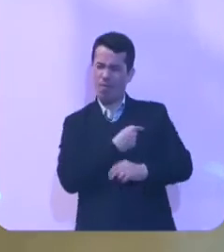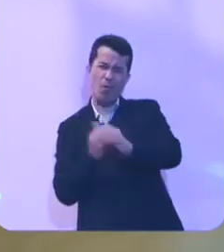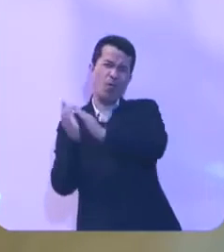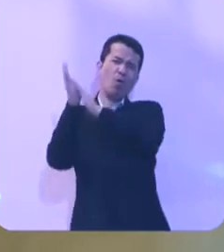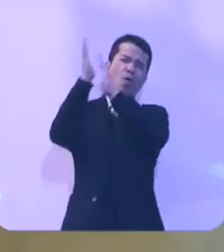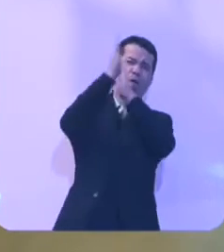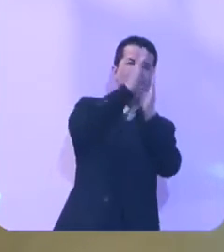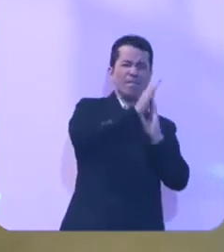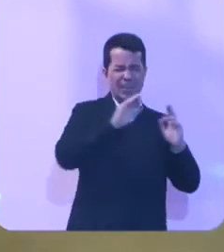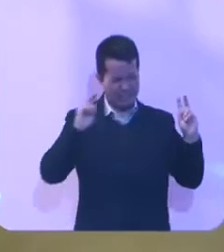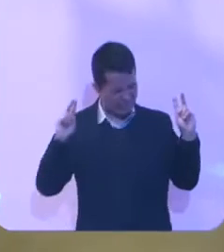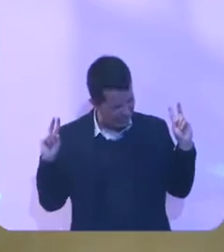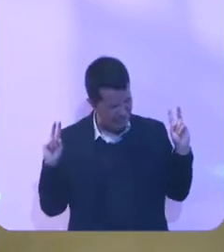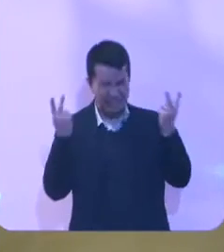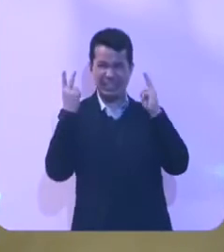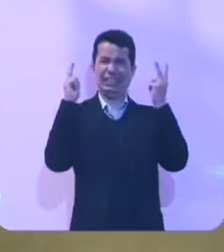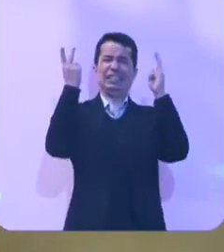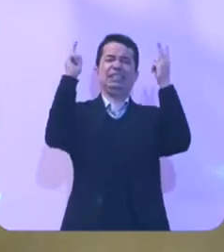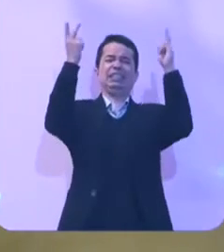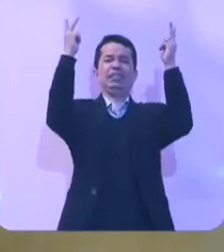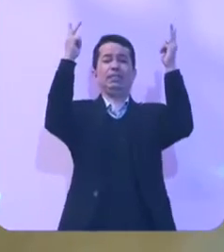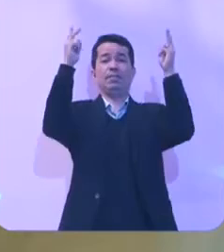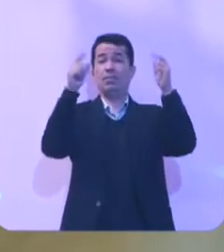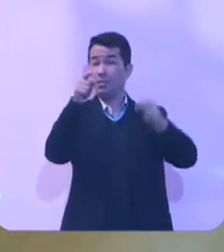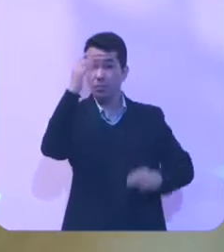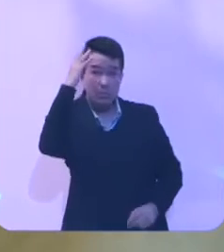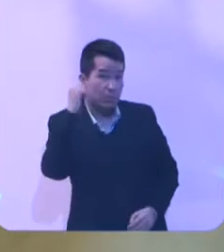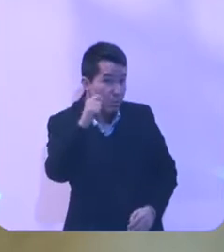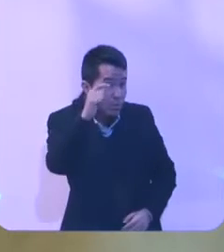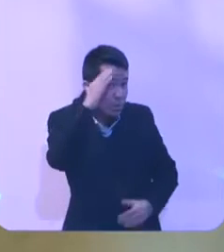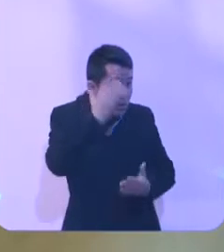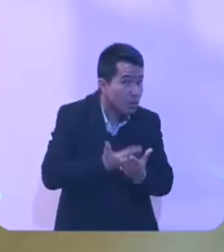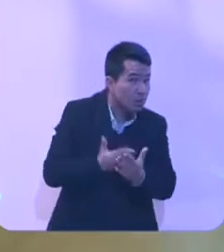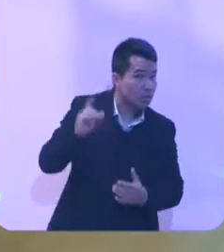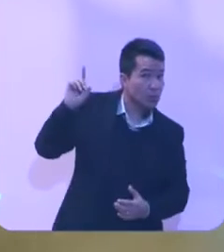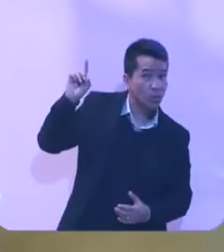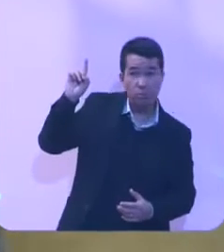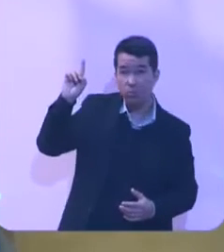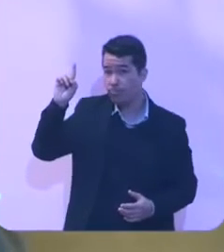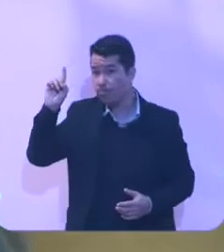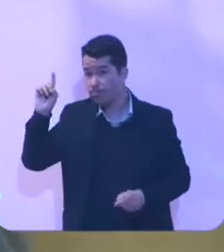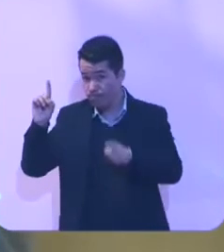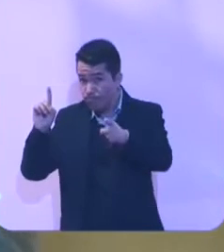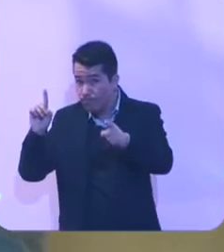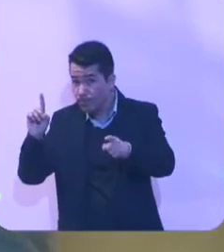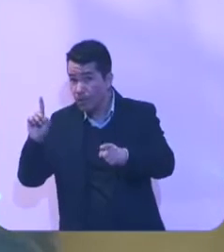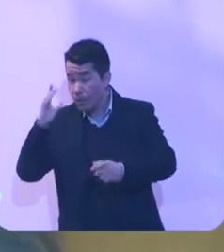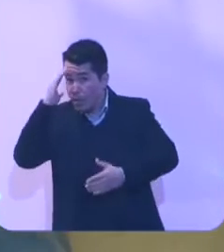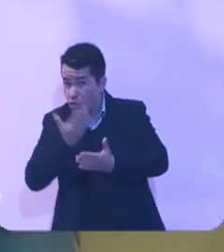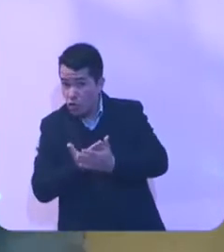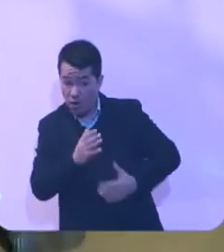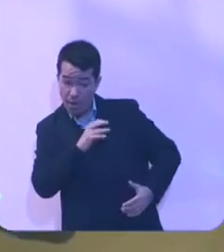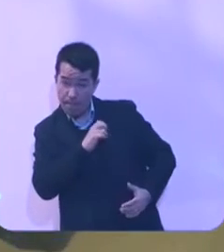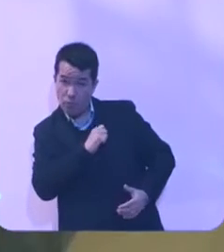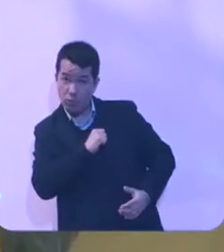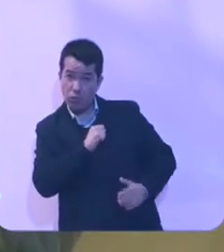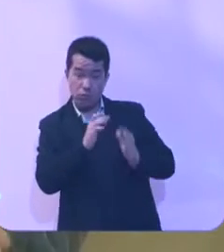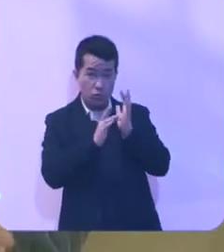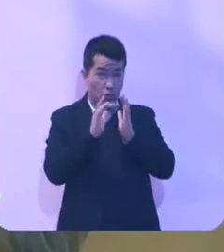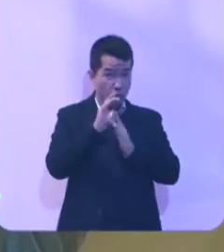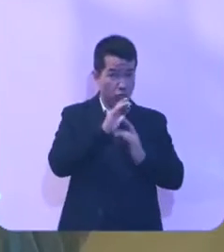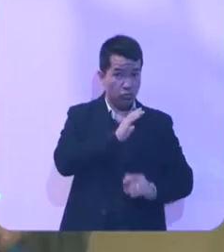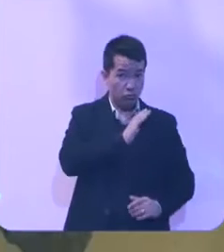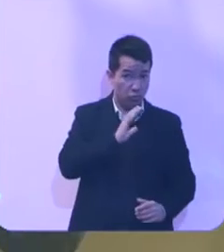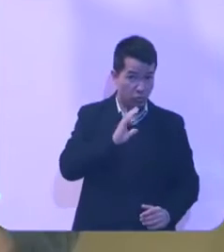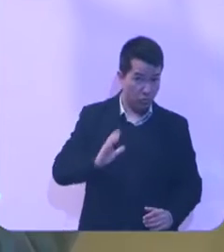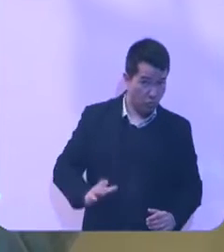vitória na vida daqueles que temem ao Senhor e confiam no amor salvador de Jesus, pois eles